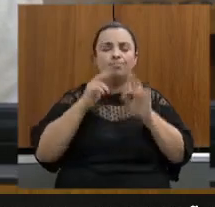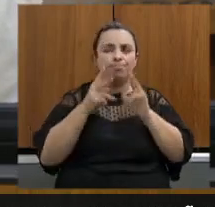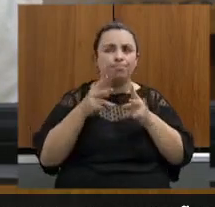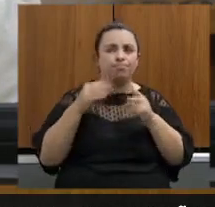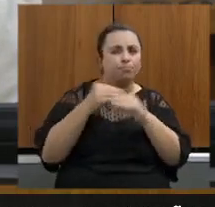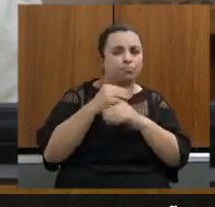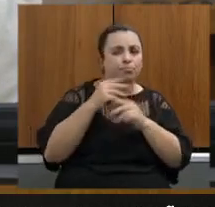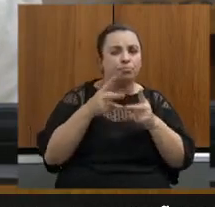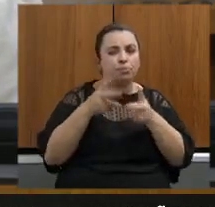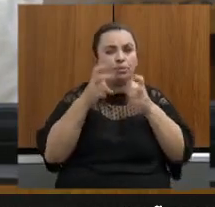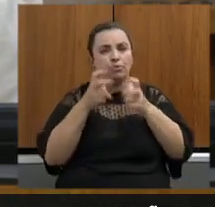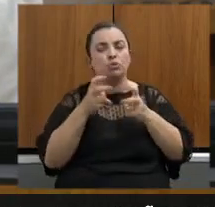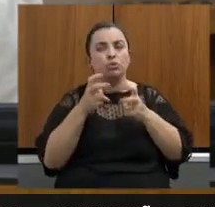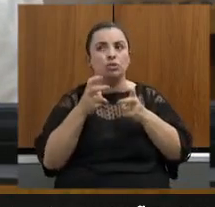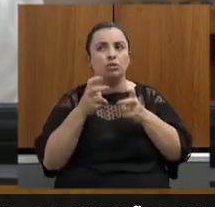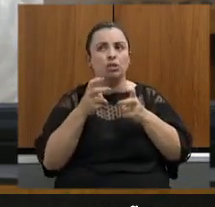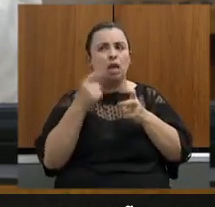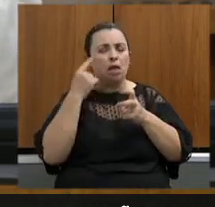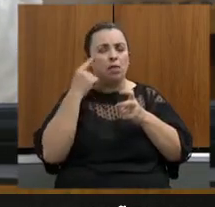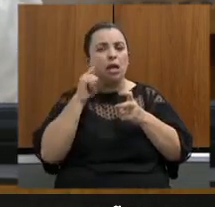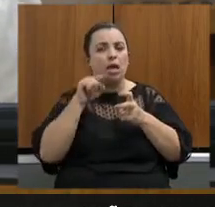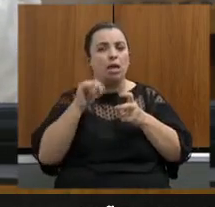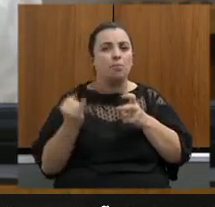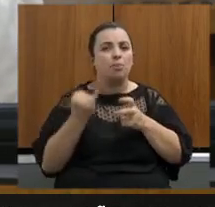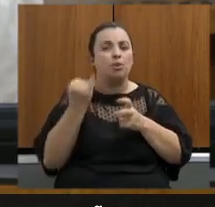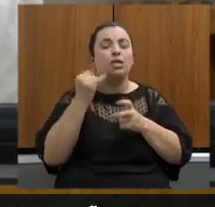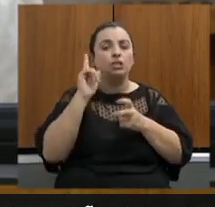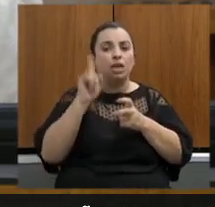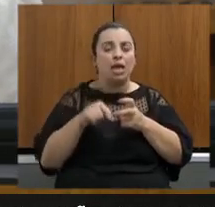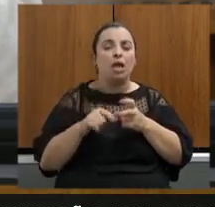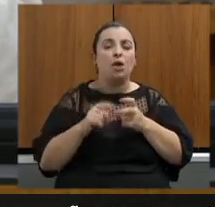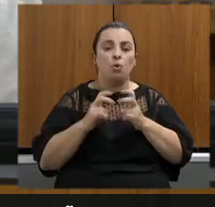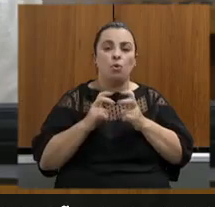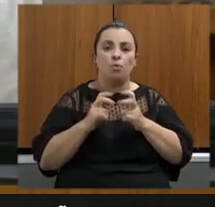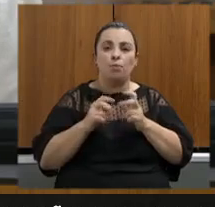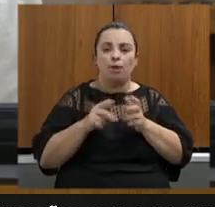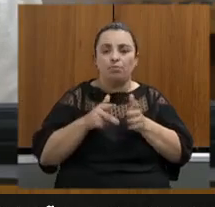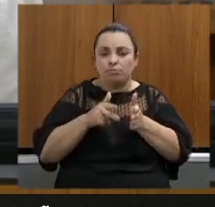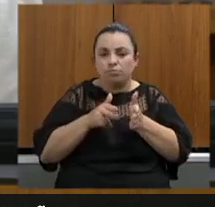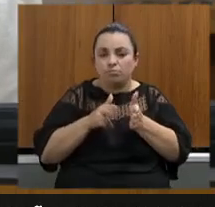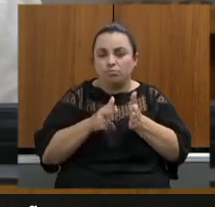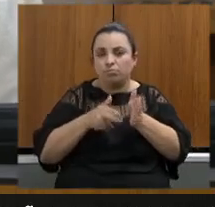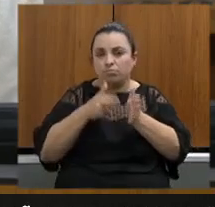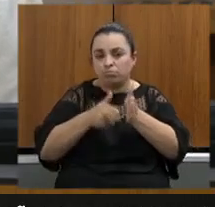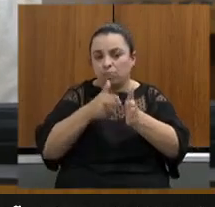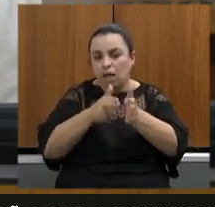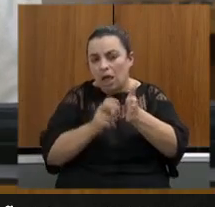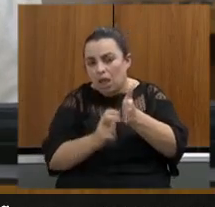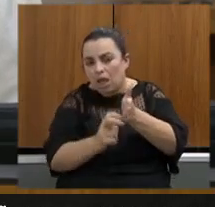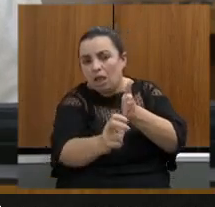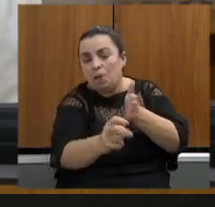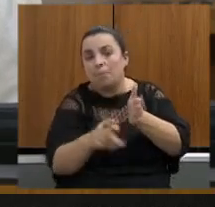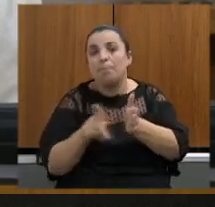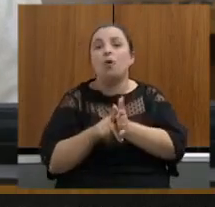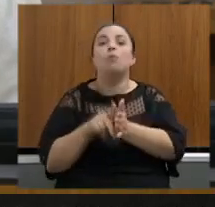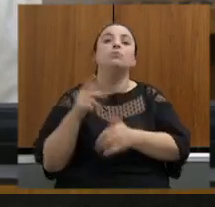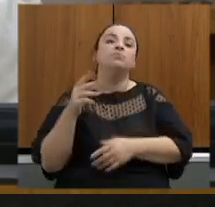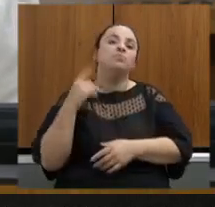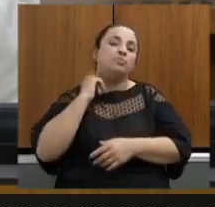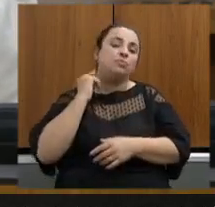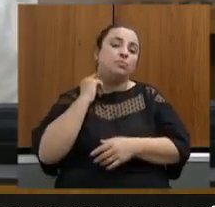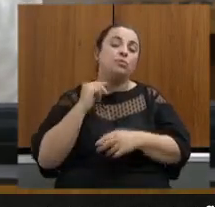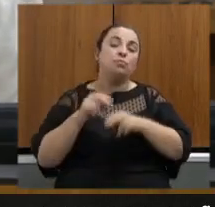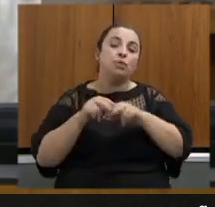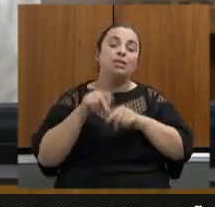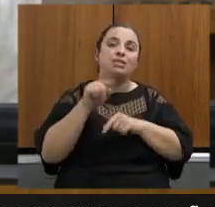oneroso Mas quem tiver como muito importante é a linha mineira é porque a linha mineira ela ela leva né A Bom